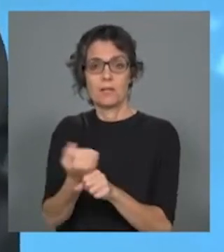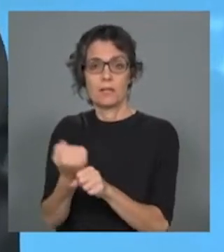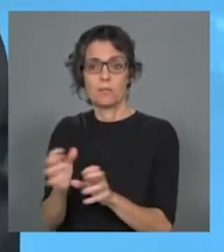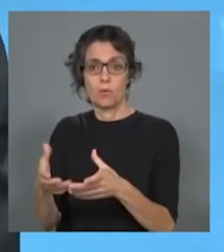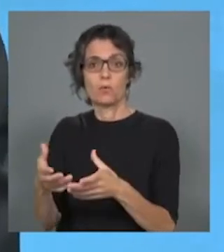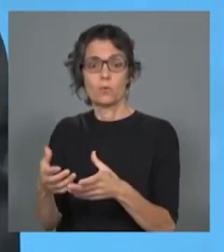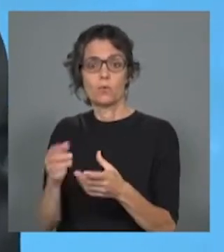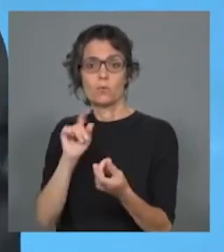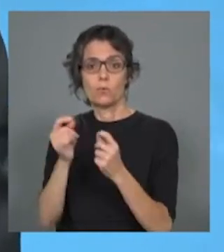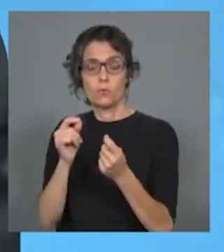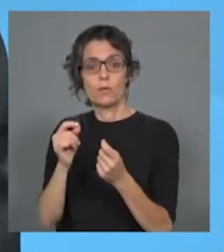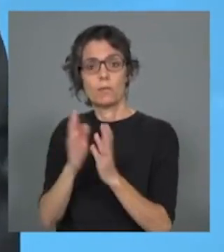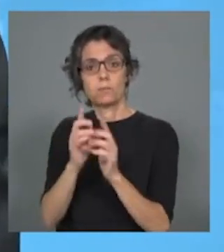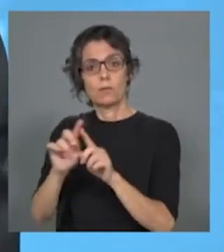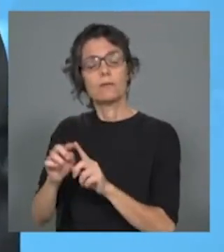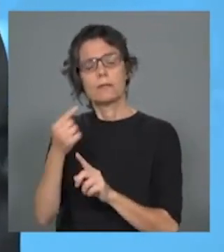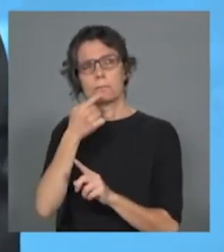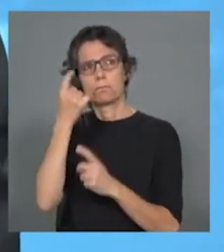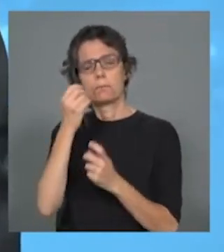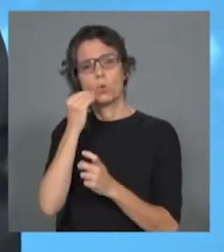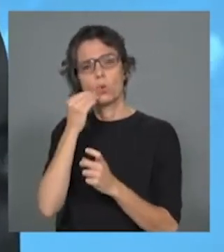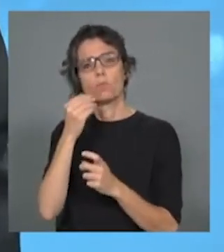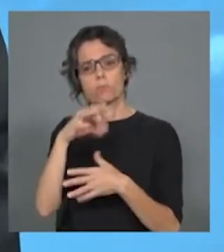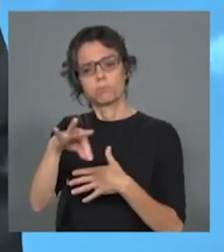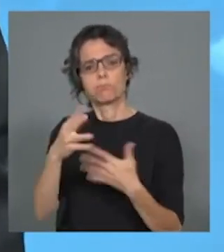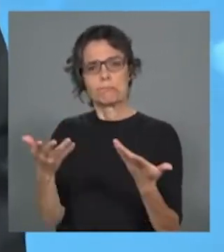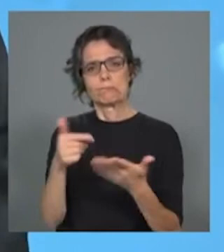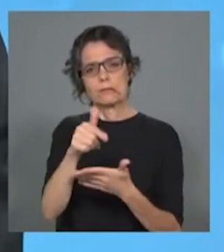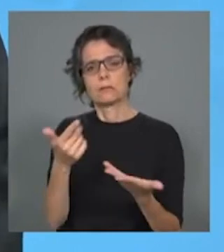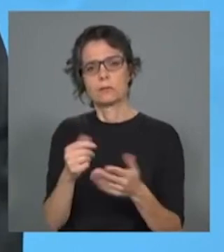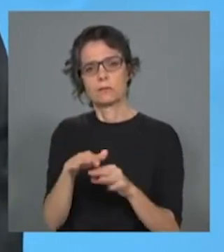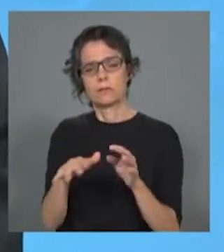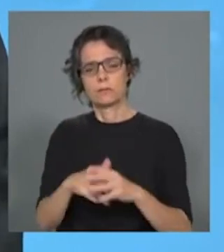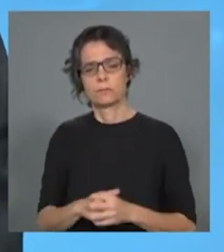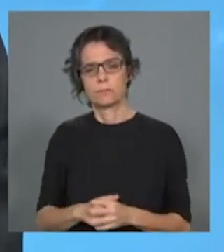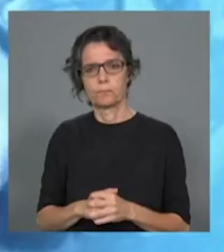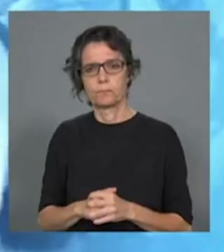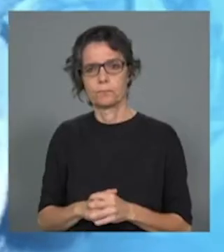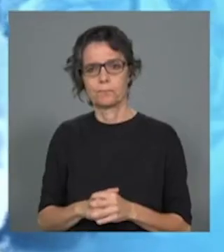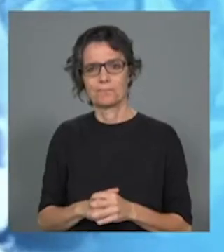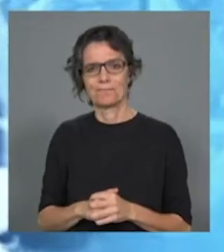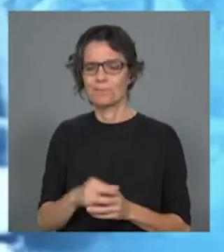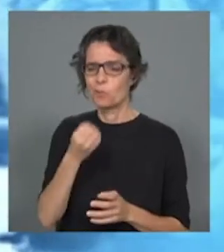do diálogo interreligioso para ver como é que isso se pode efetuar.